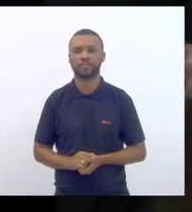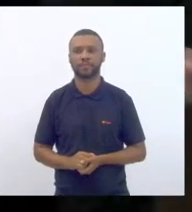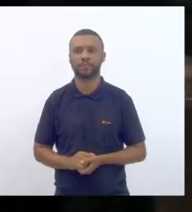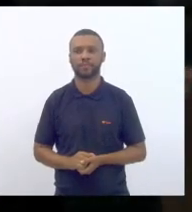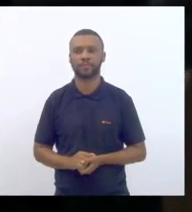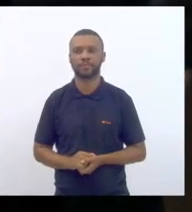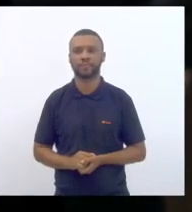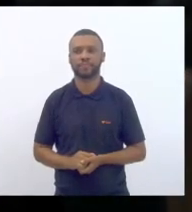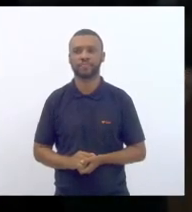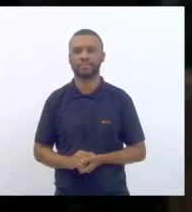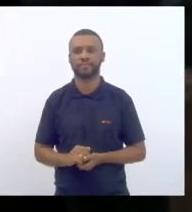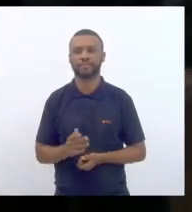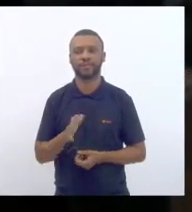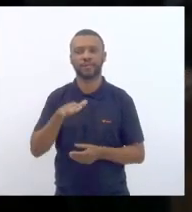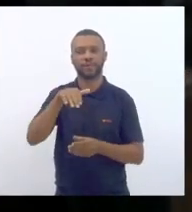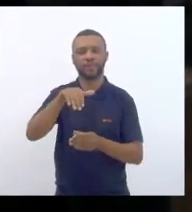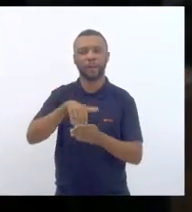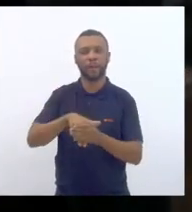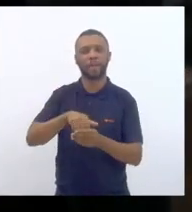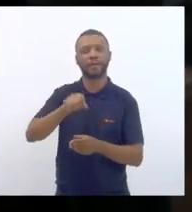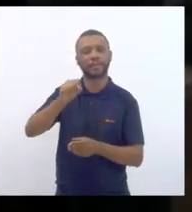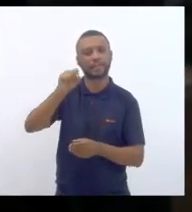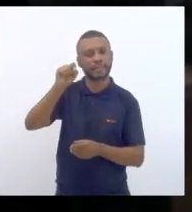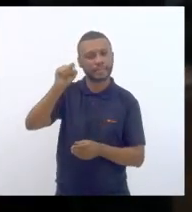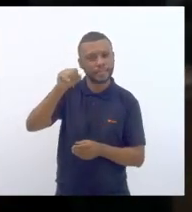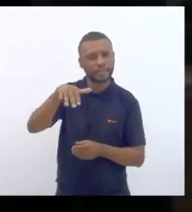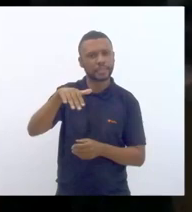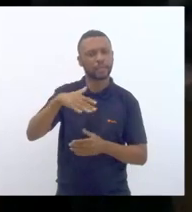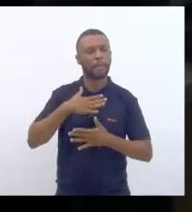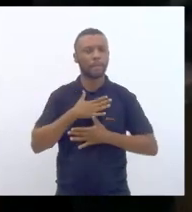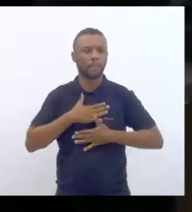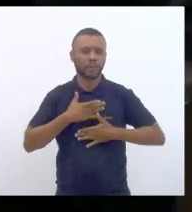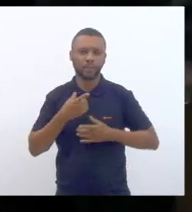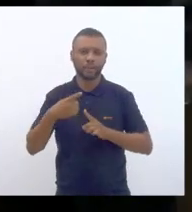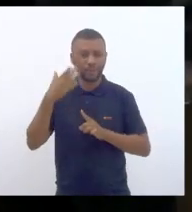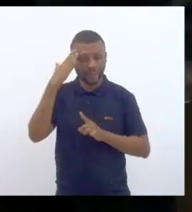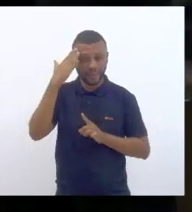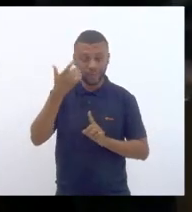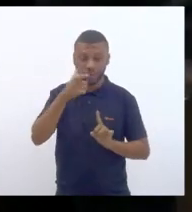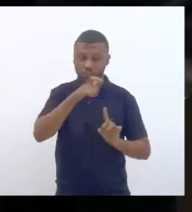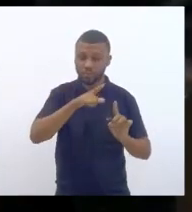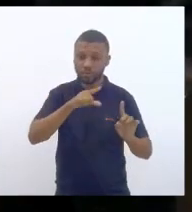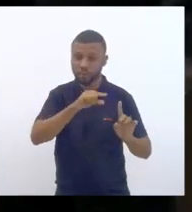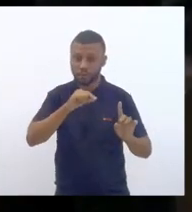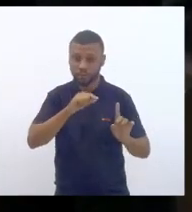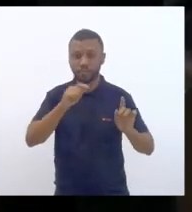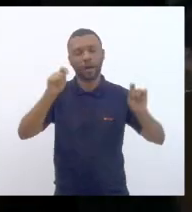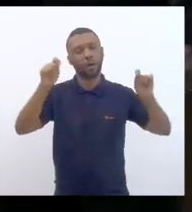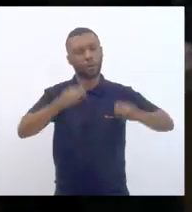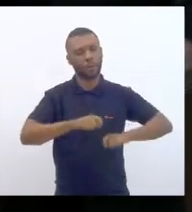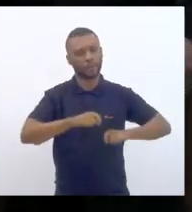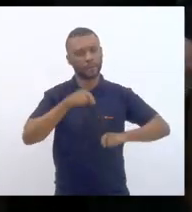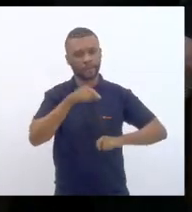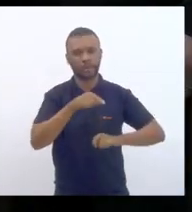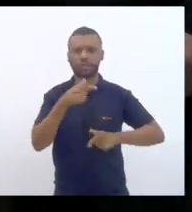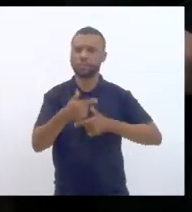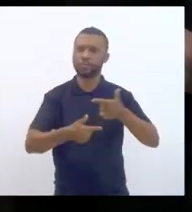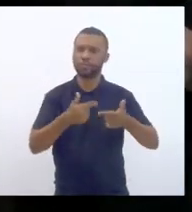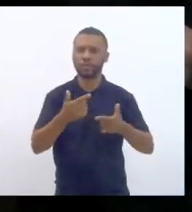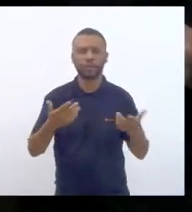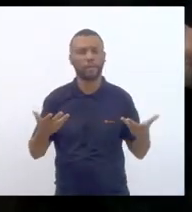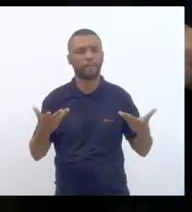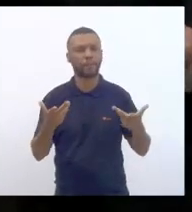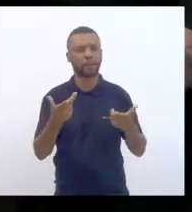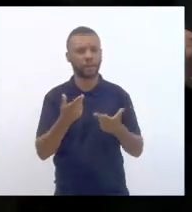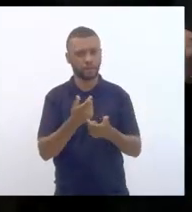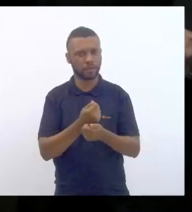Voto sim, e com prazer, porque sei que estou votando numa pessoa competente, que fez uma carreira